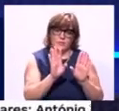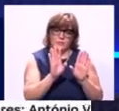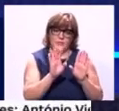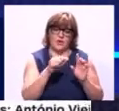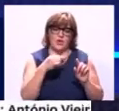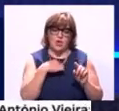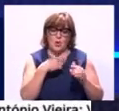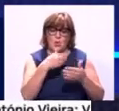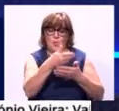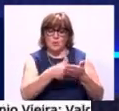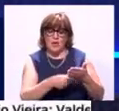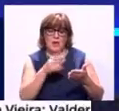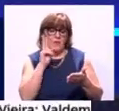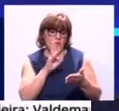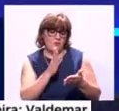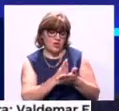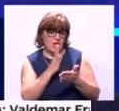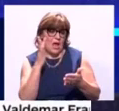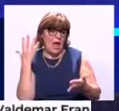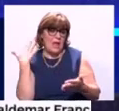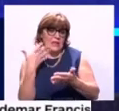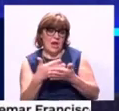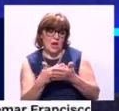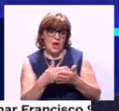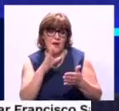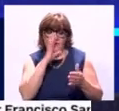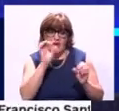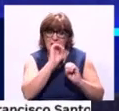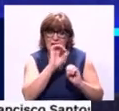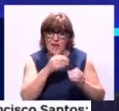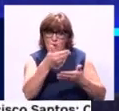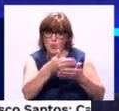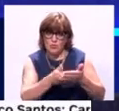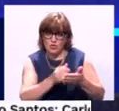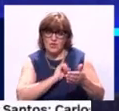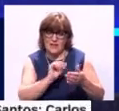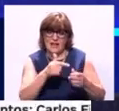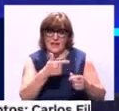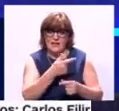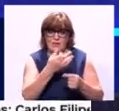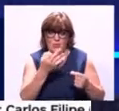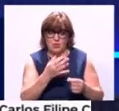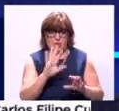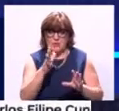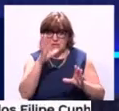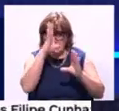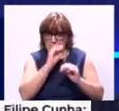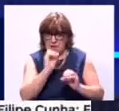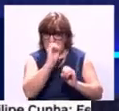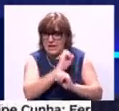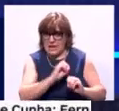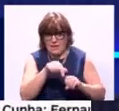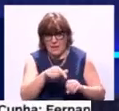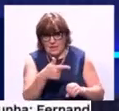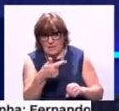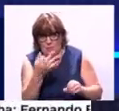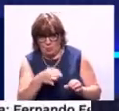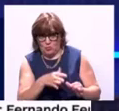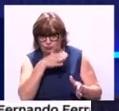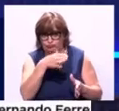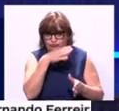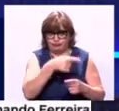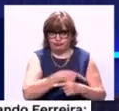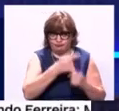E o único comunicado que eu vi até agora... Aliás, se não houvesse essa comunicação, mas, e Porto Canal, provavelmente não sabia nada. Júlio, desculpe, o único comunicado, e